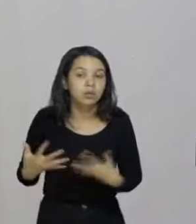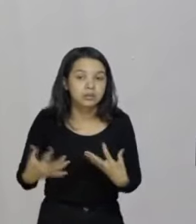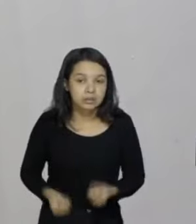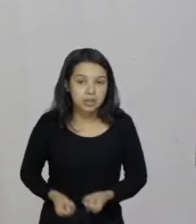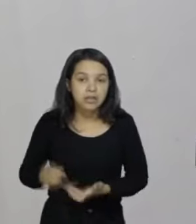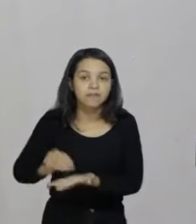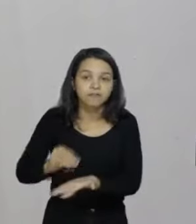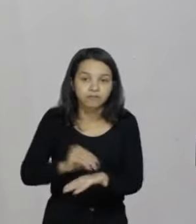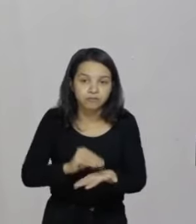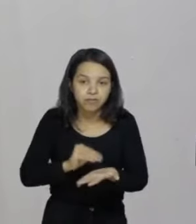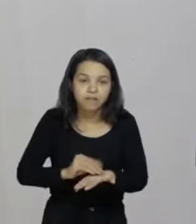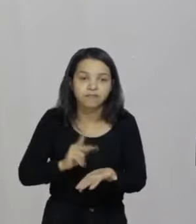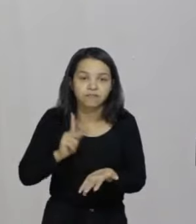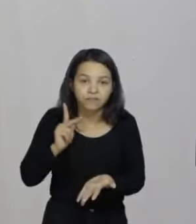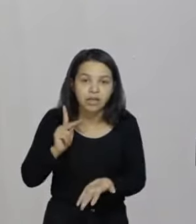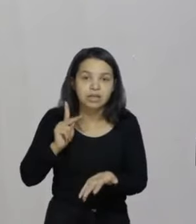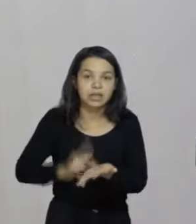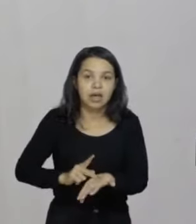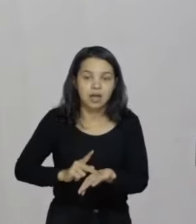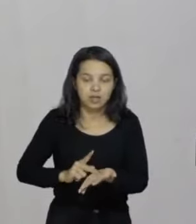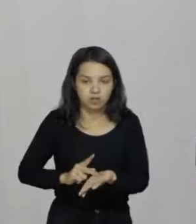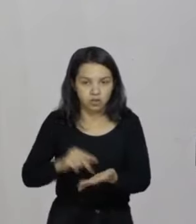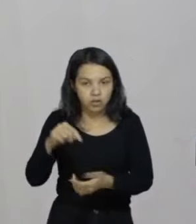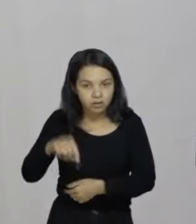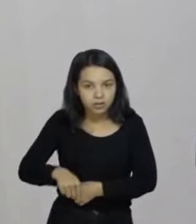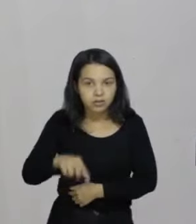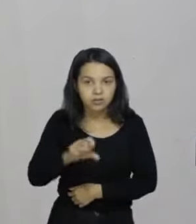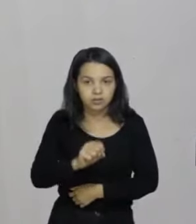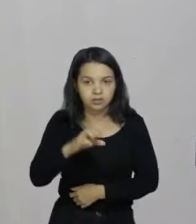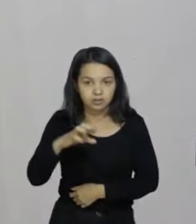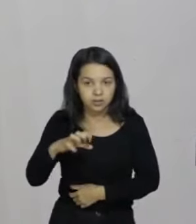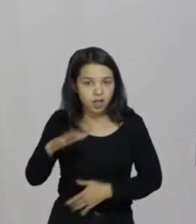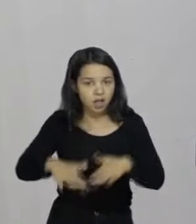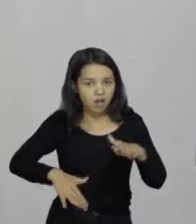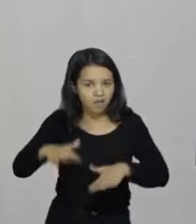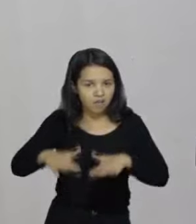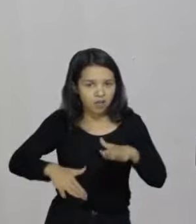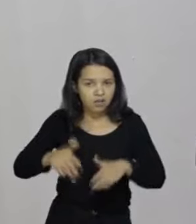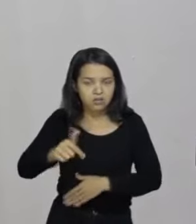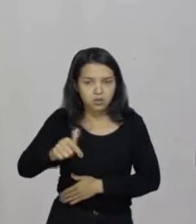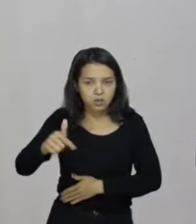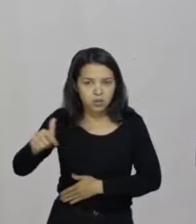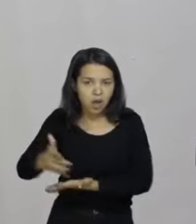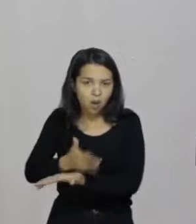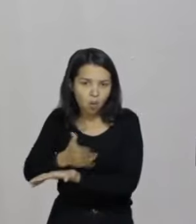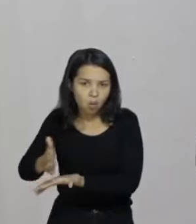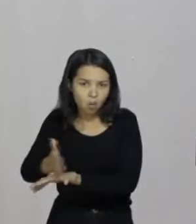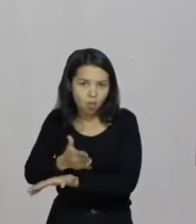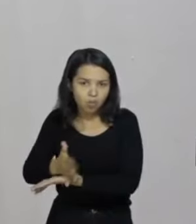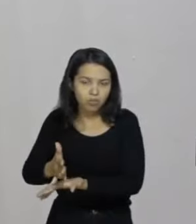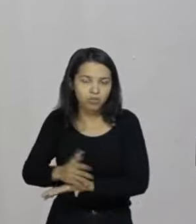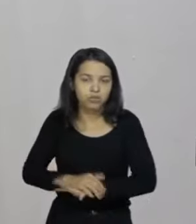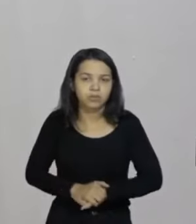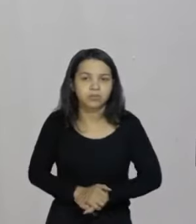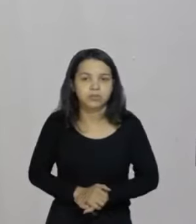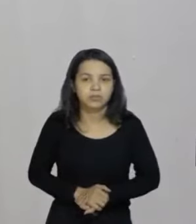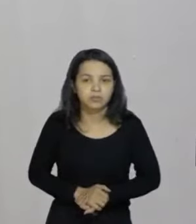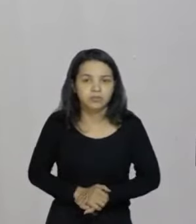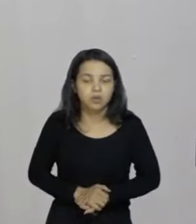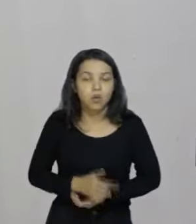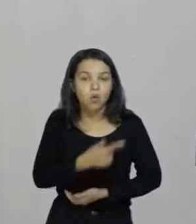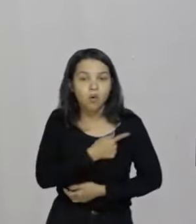verdadeiras do Catarinense e não muitas vezes somente de alguns Governador Jorge